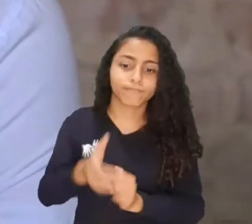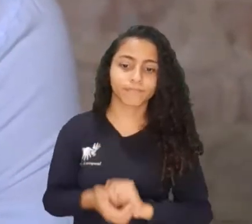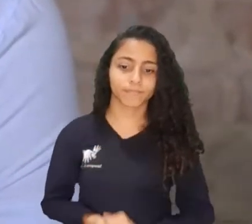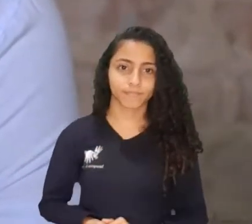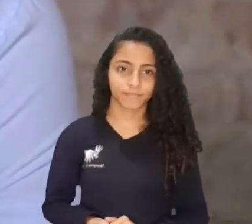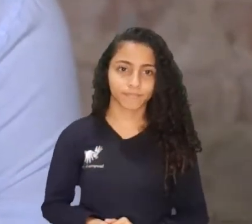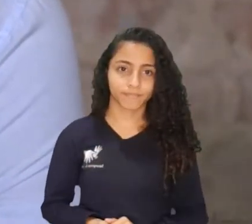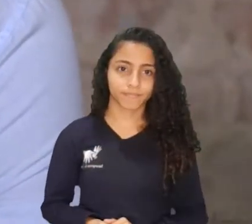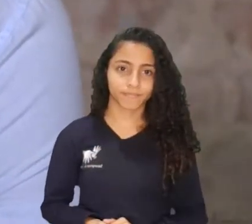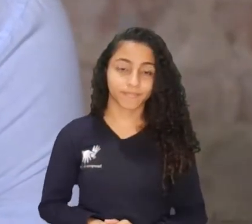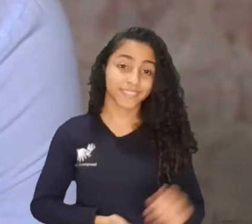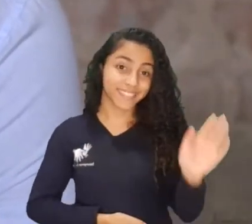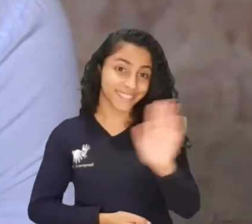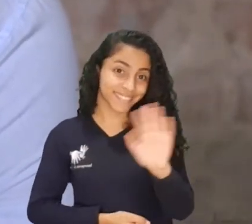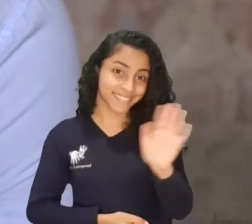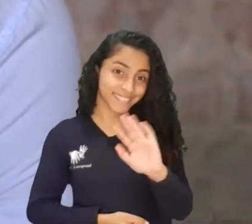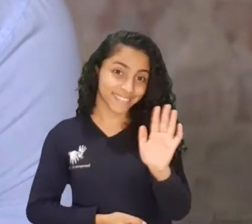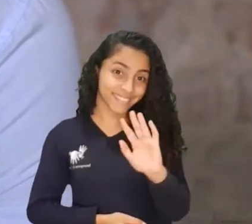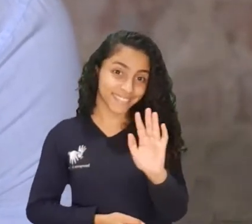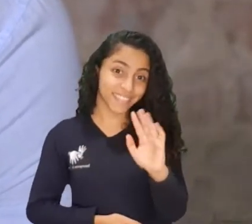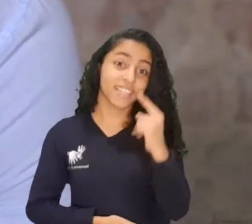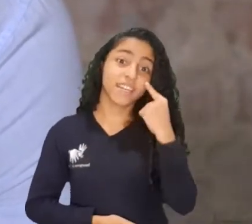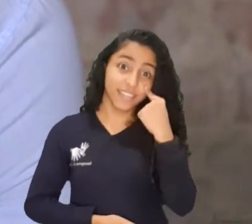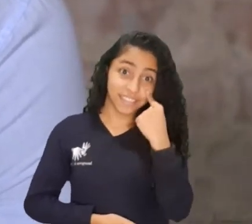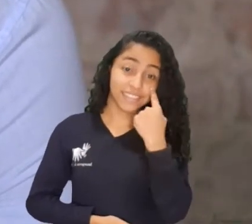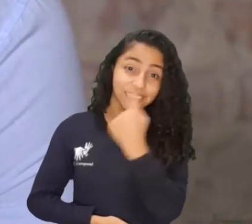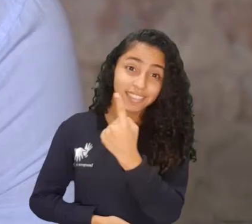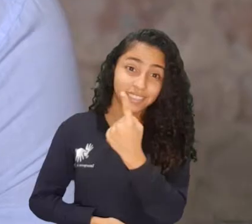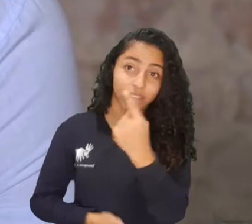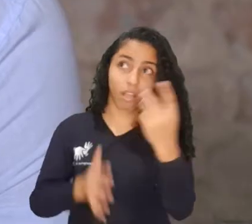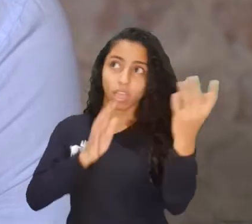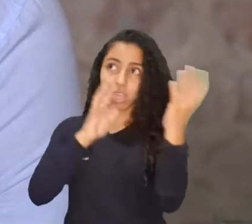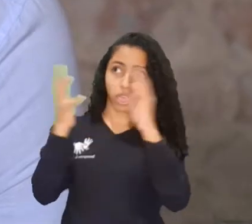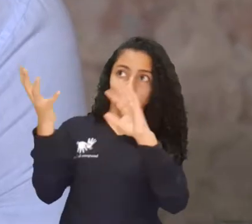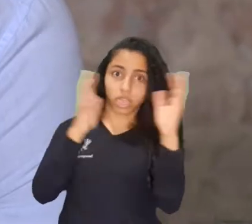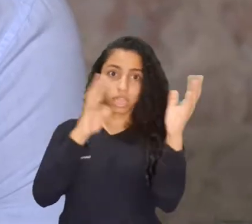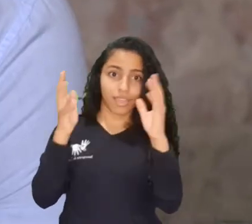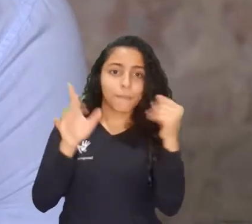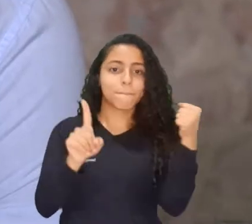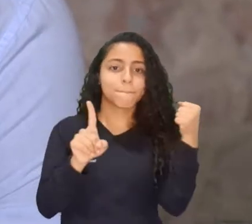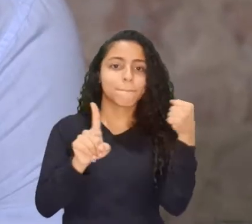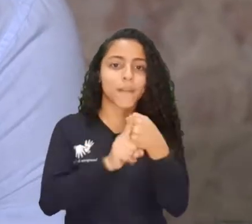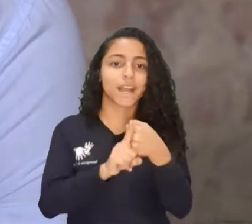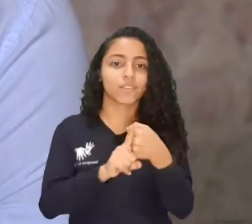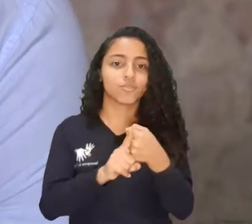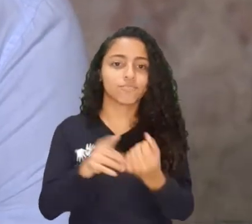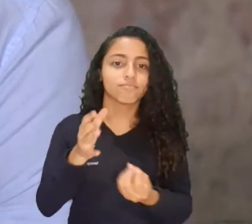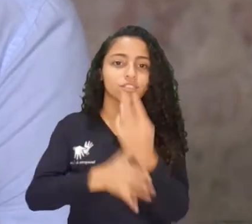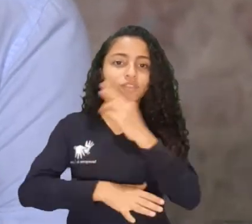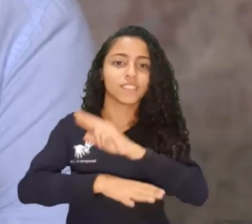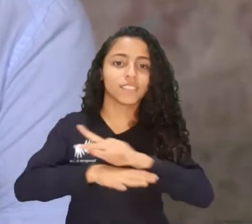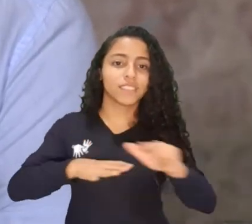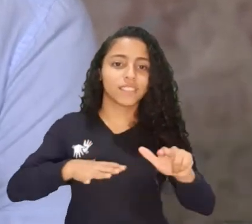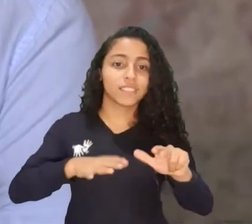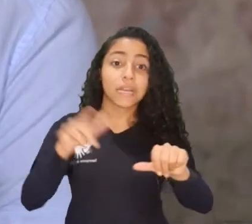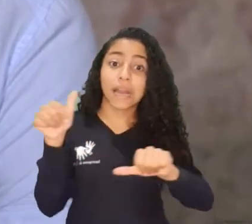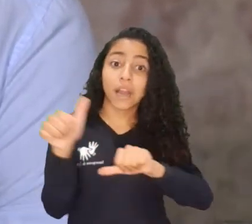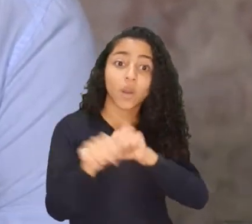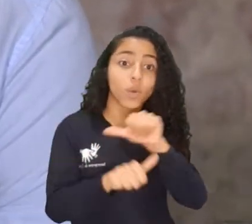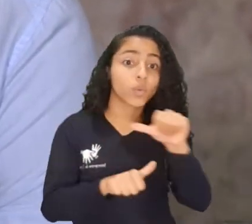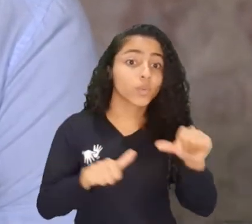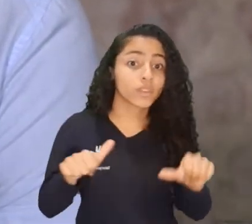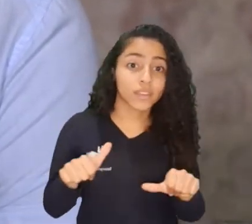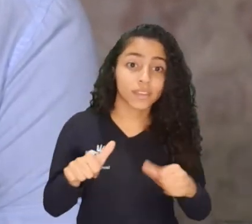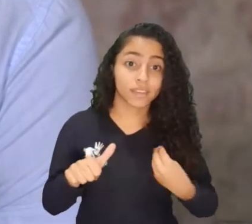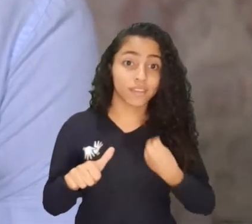a essa altura você já viu que as mudanças climáticas impactam a biodiversidade, alterando a fenologia, ou seja, o ciclo de